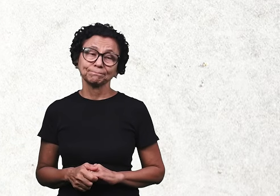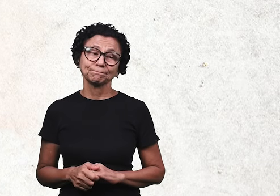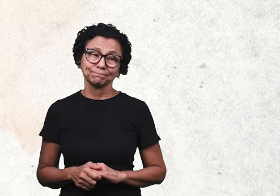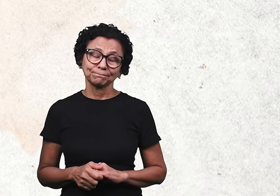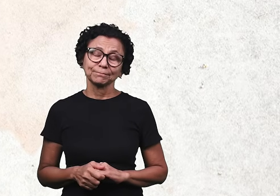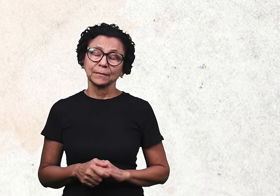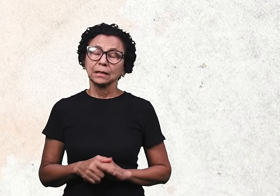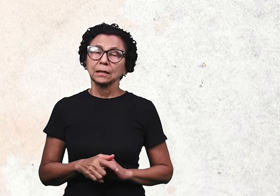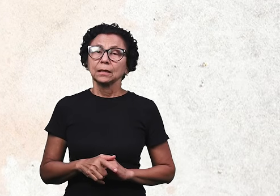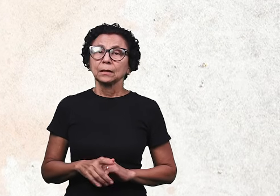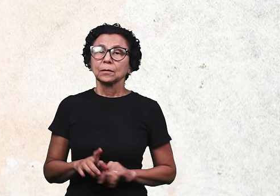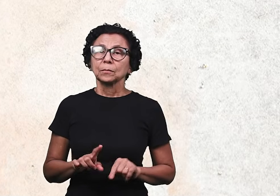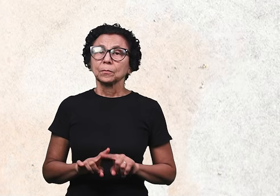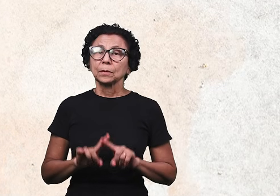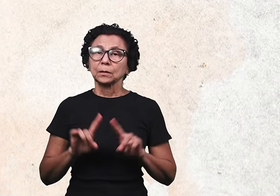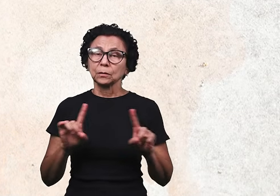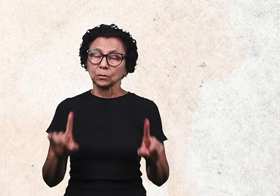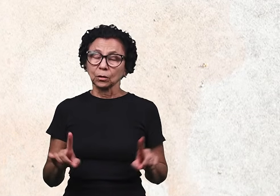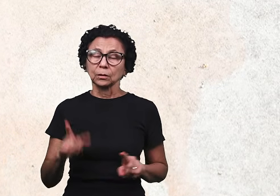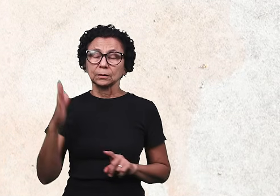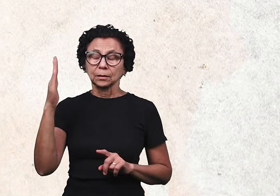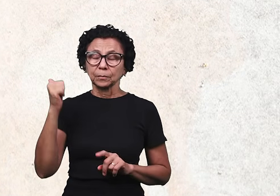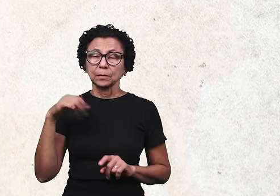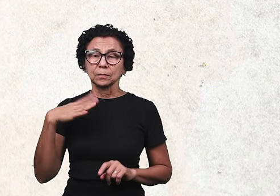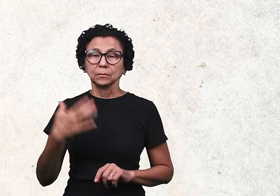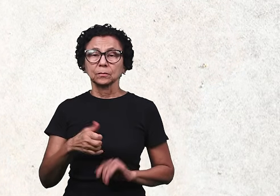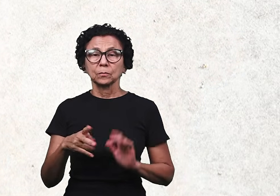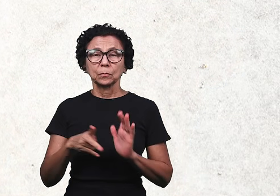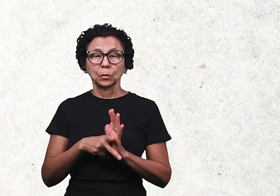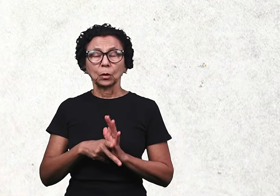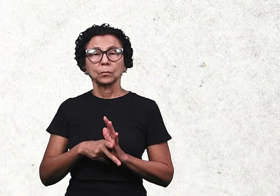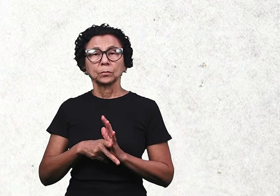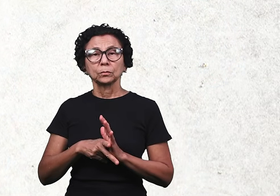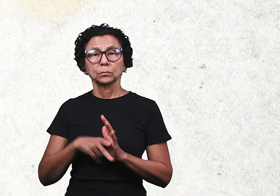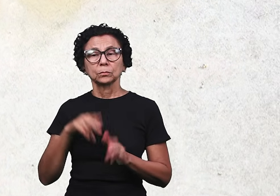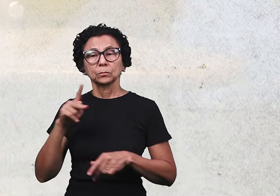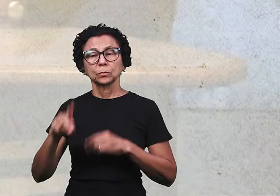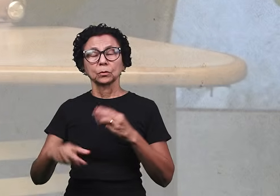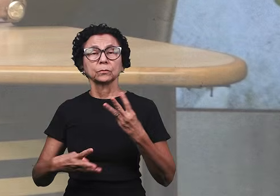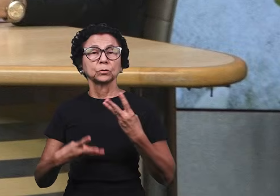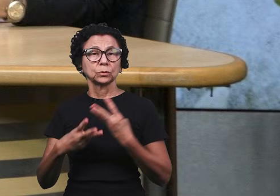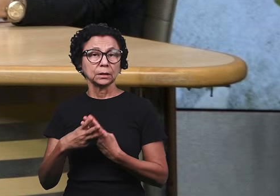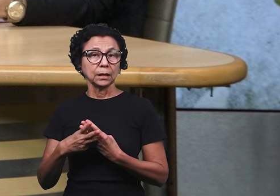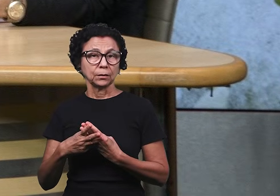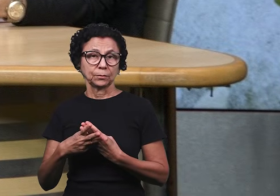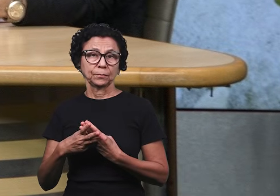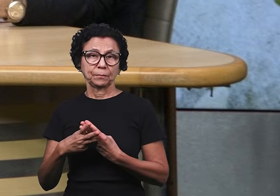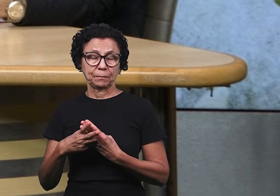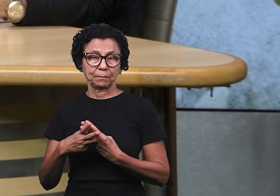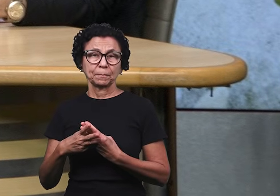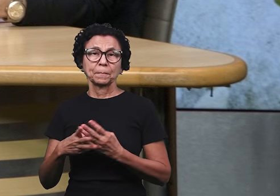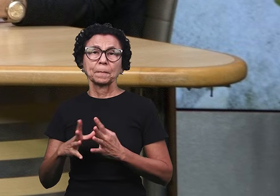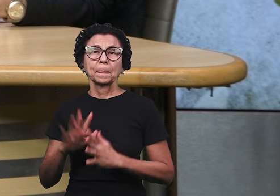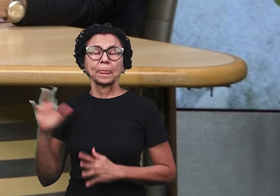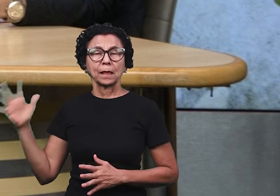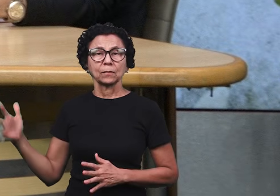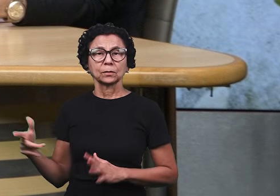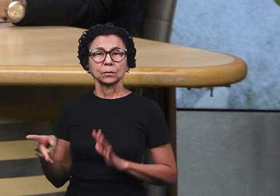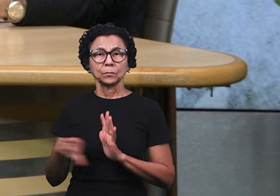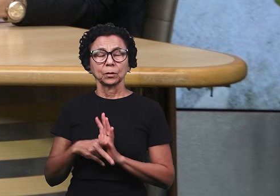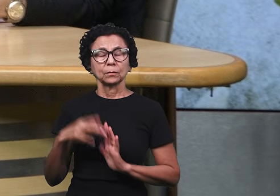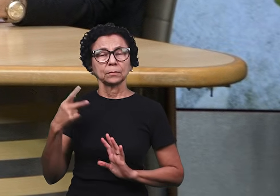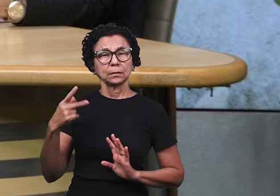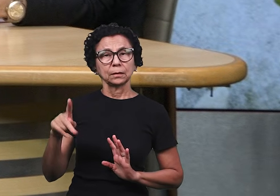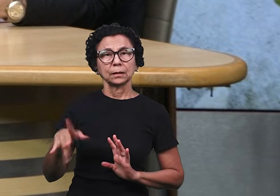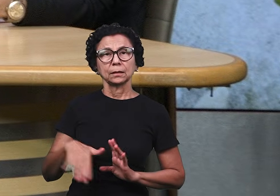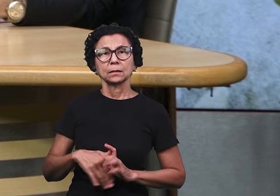adoramos o que sabemos, porque a salvação vem dos judeus. E, na verdade, ali a mulher, ela estava em dúvida. Havia